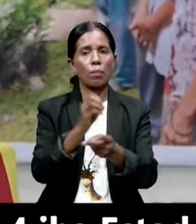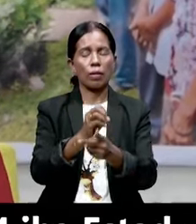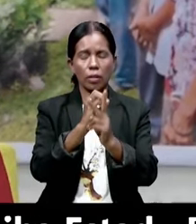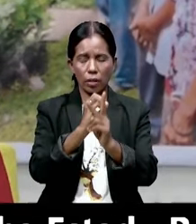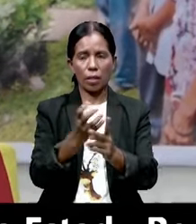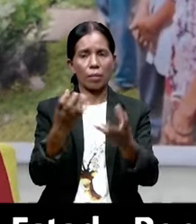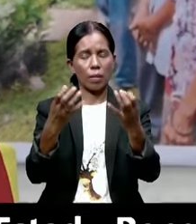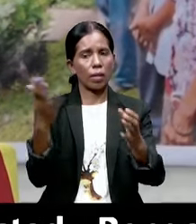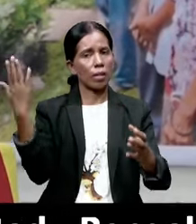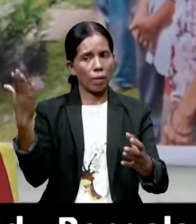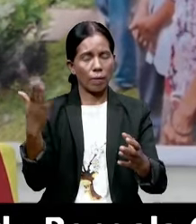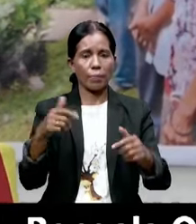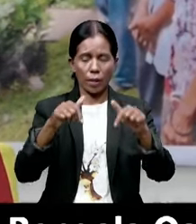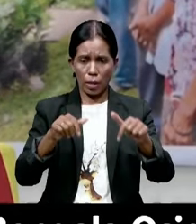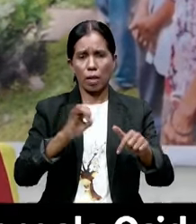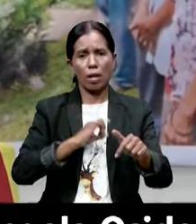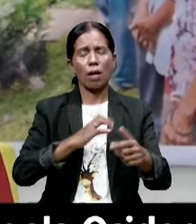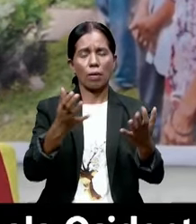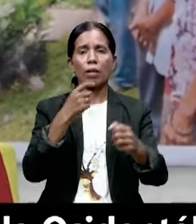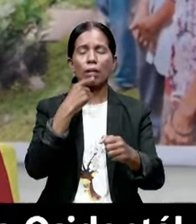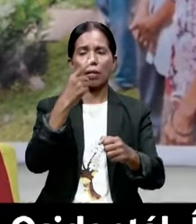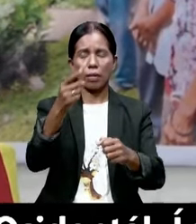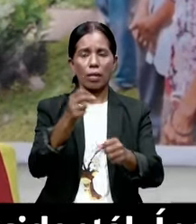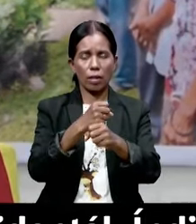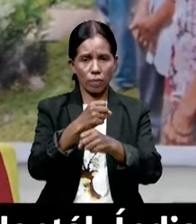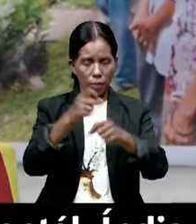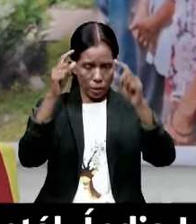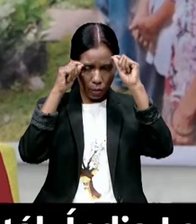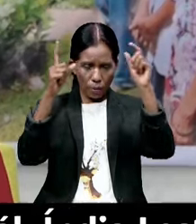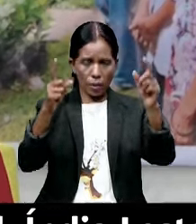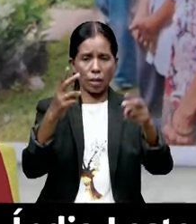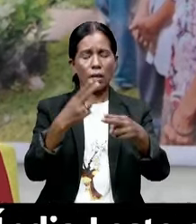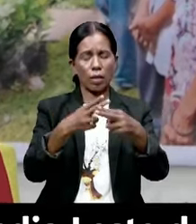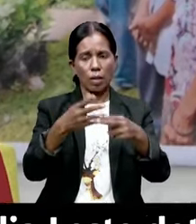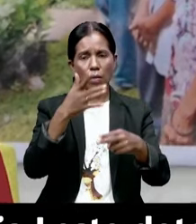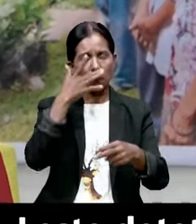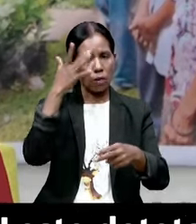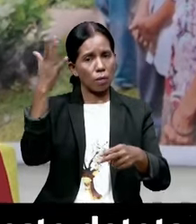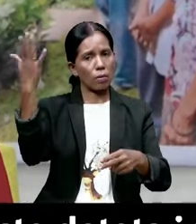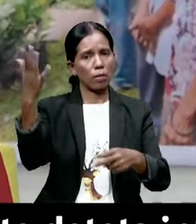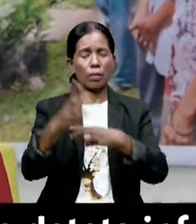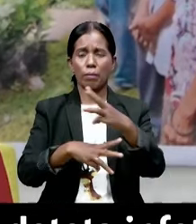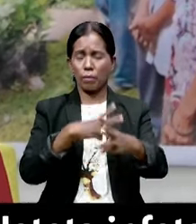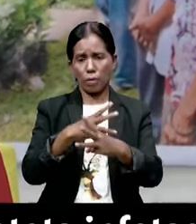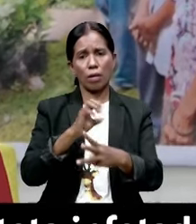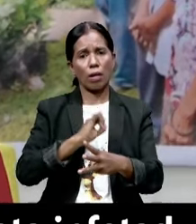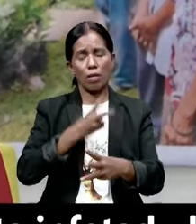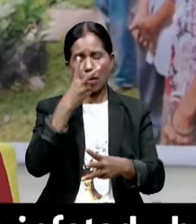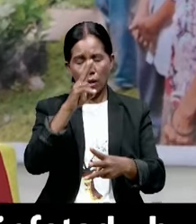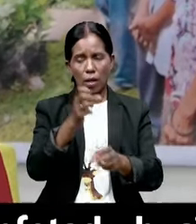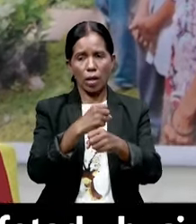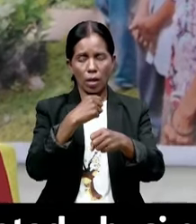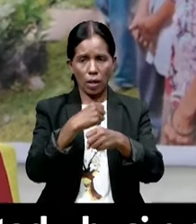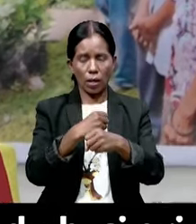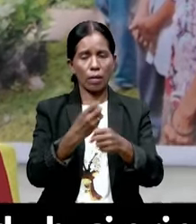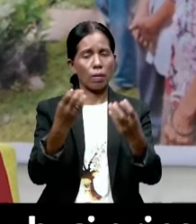parte ihane ba. I ihane hawa kara katete Café Timor niane narang morin teves iamundu. Hawa katak produce ona tonelara nebe